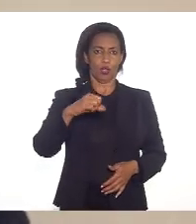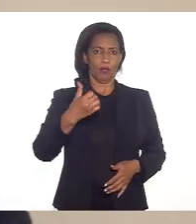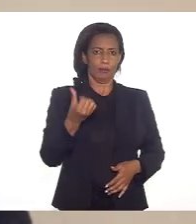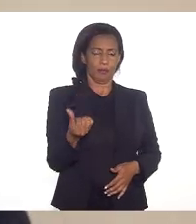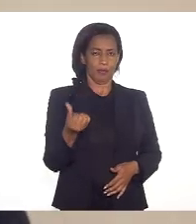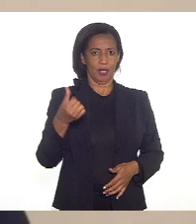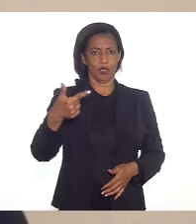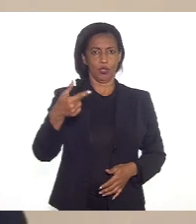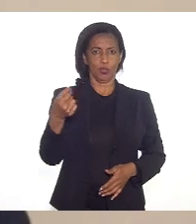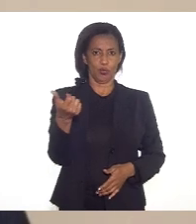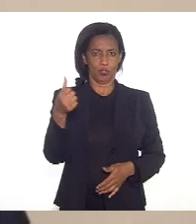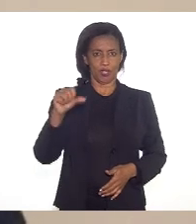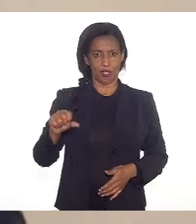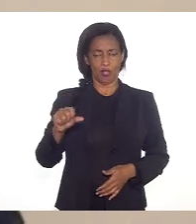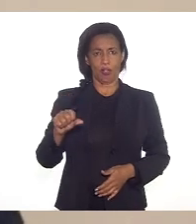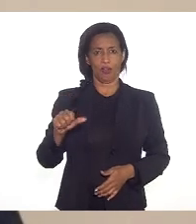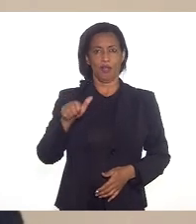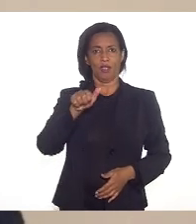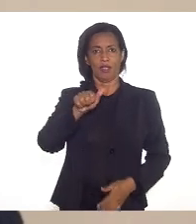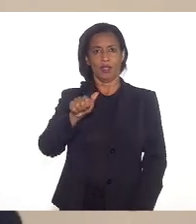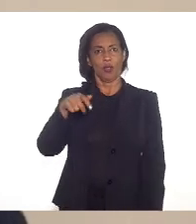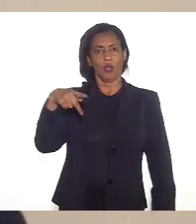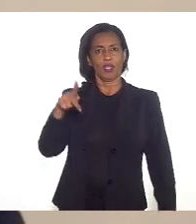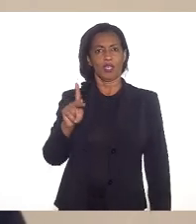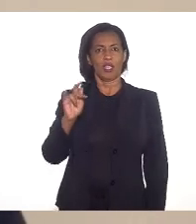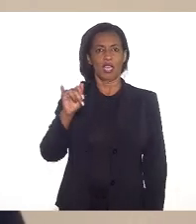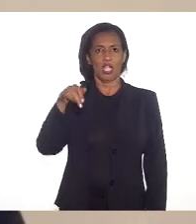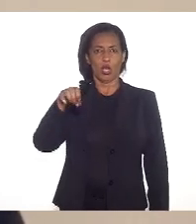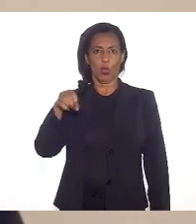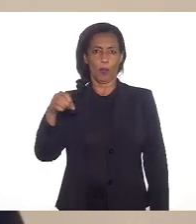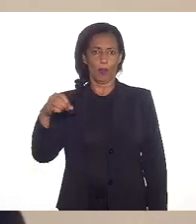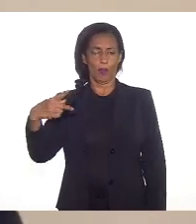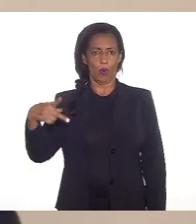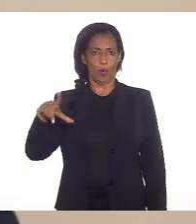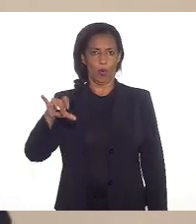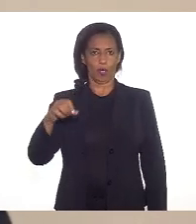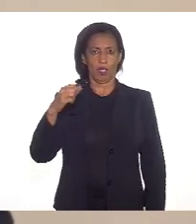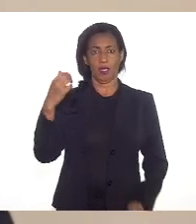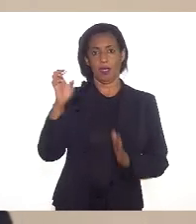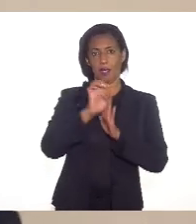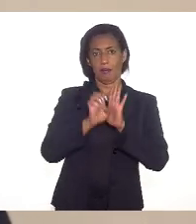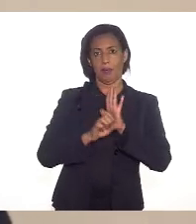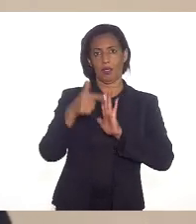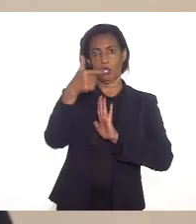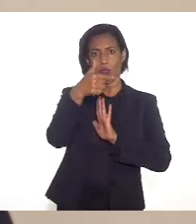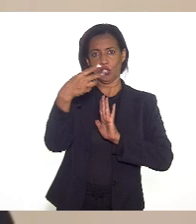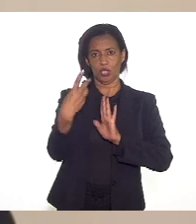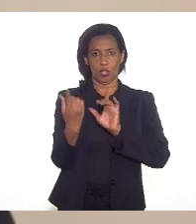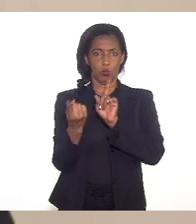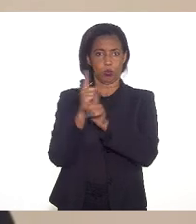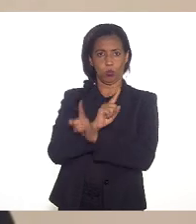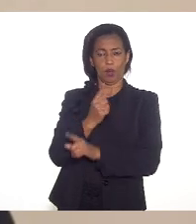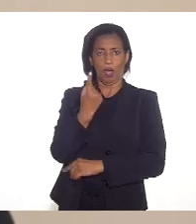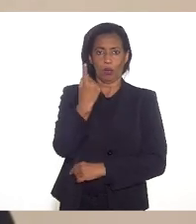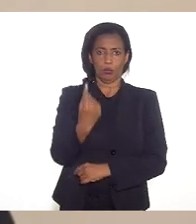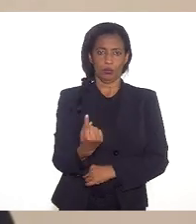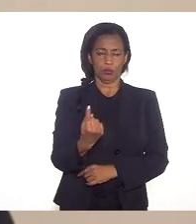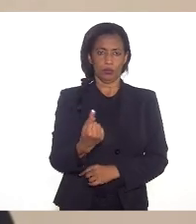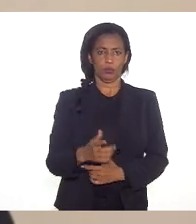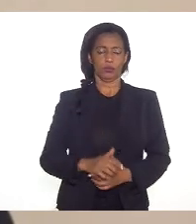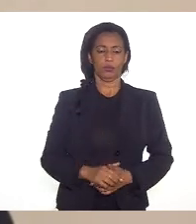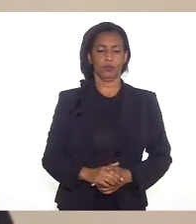autoria do deputado Alexandre Knoploch. O parecer é favorável às emendas 2 e 3, contrário à emenda 1.